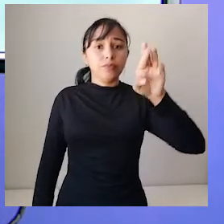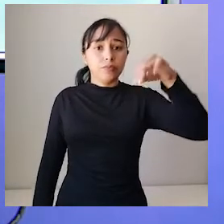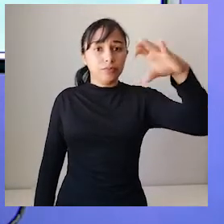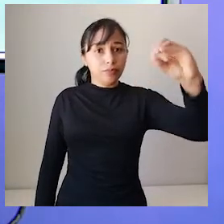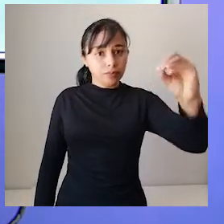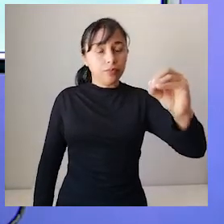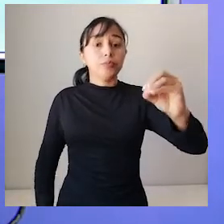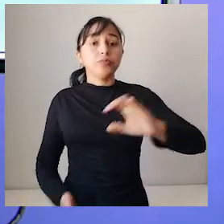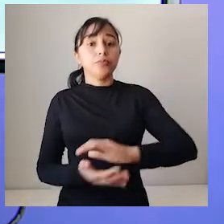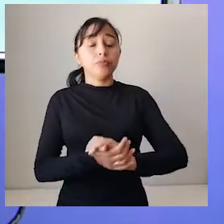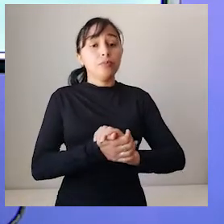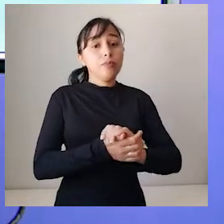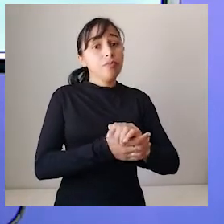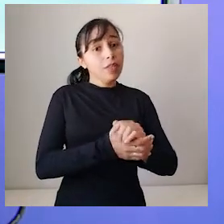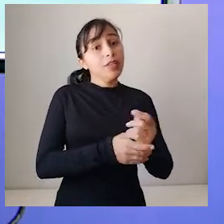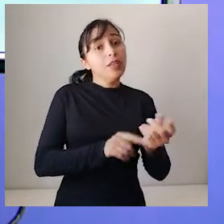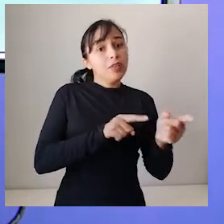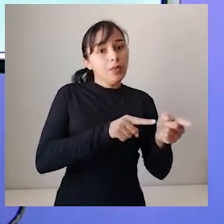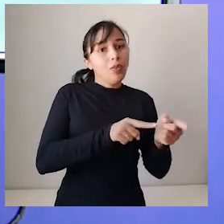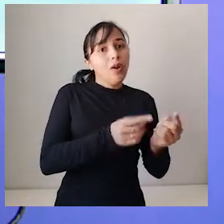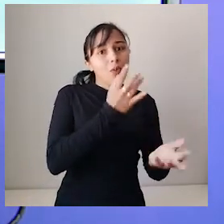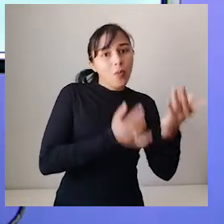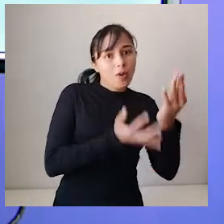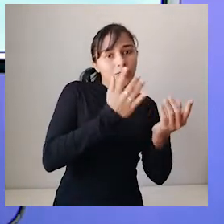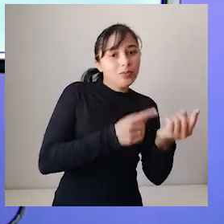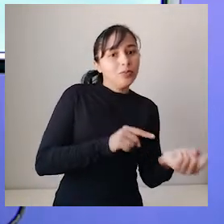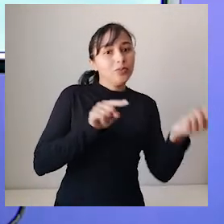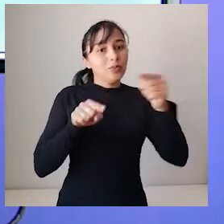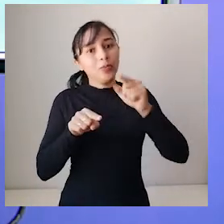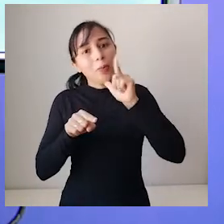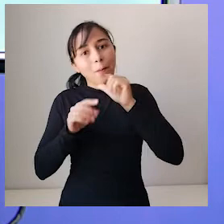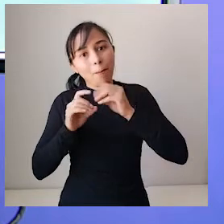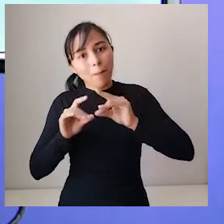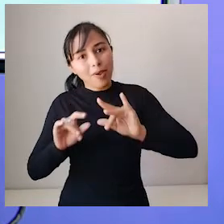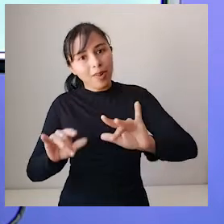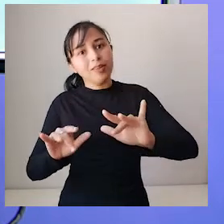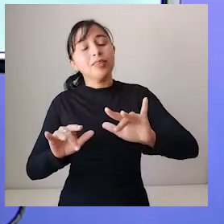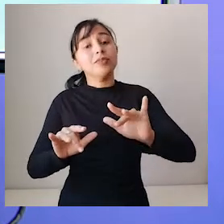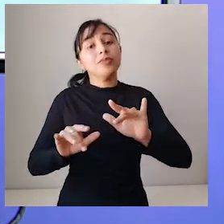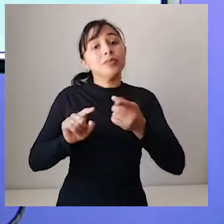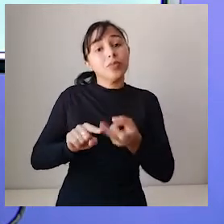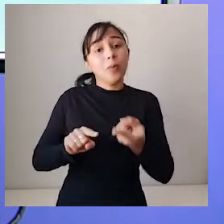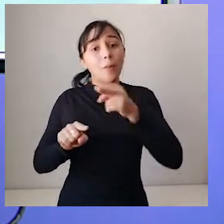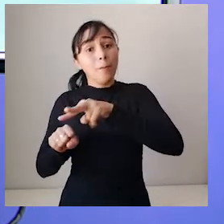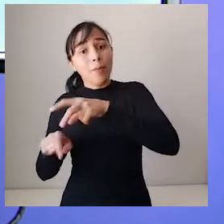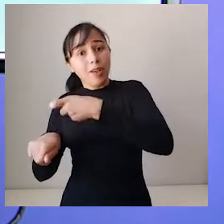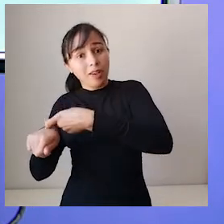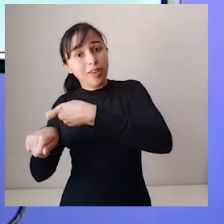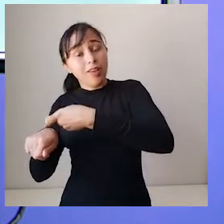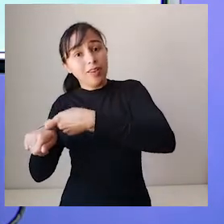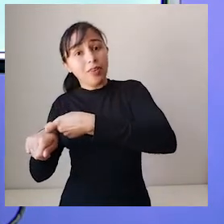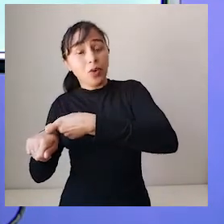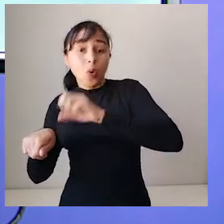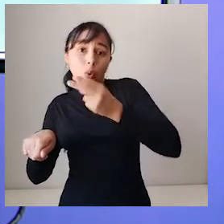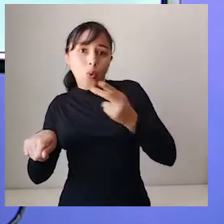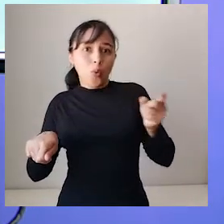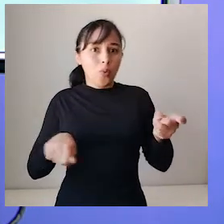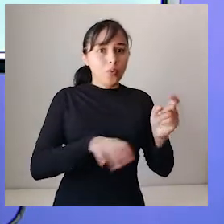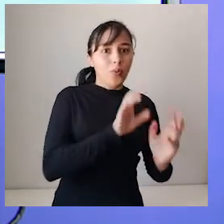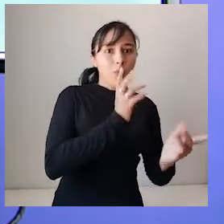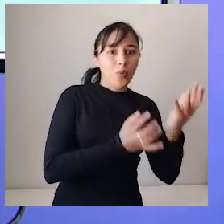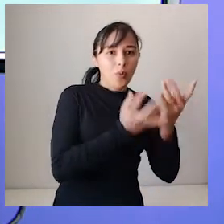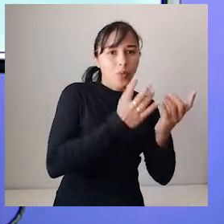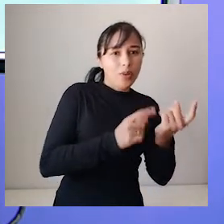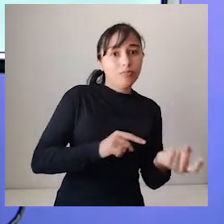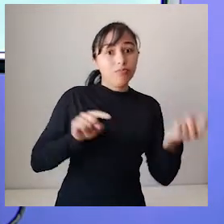Enquanto o inverso, gasoso para o líquido, líquido para o sólido e gasoso para